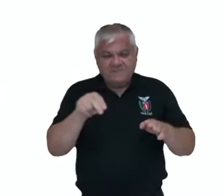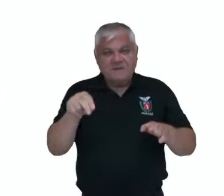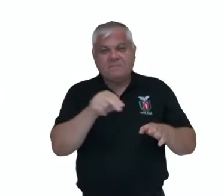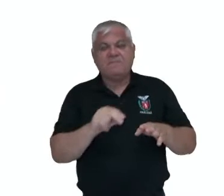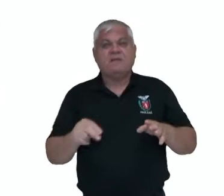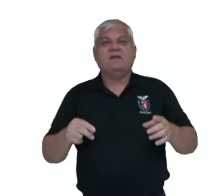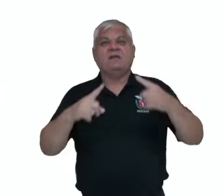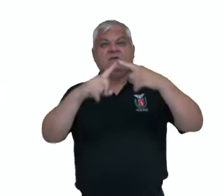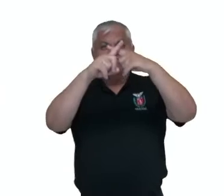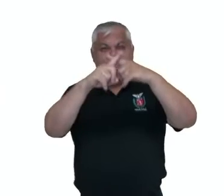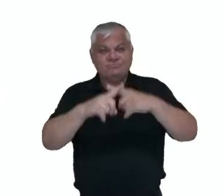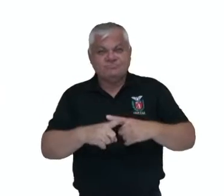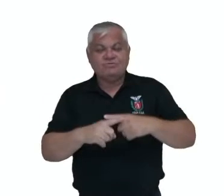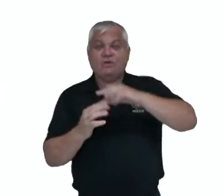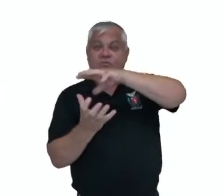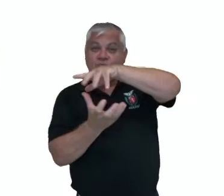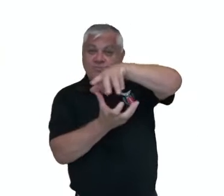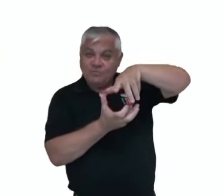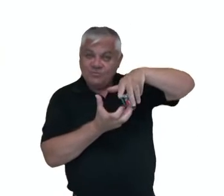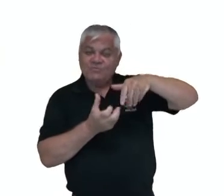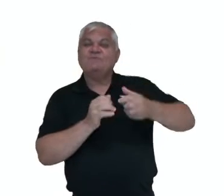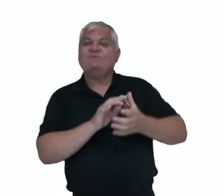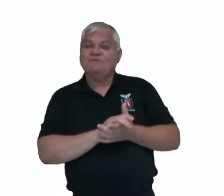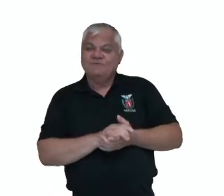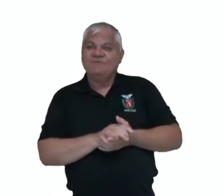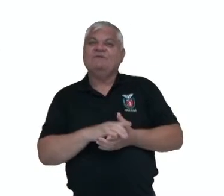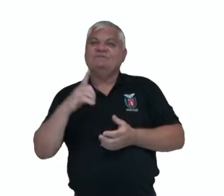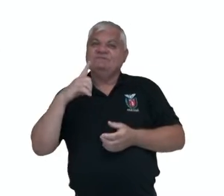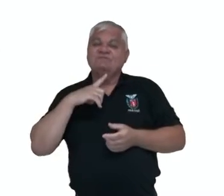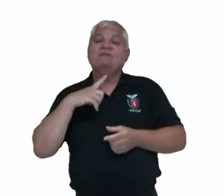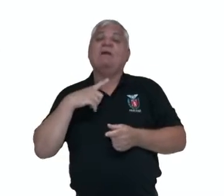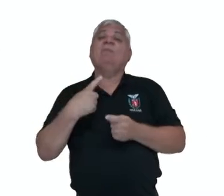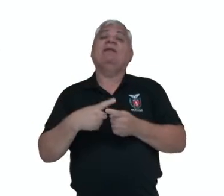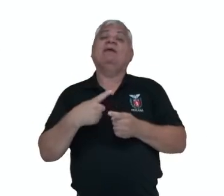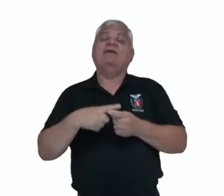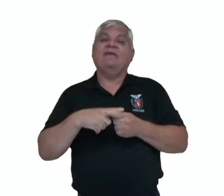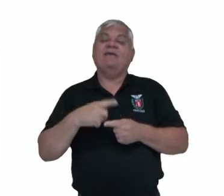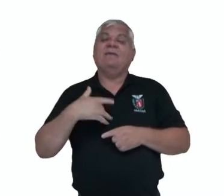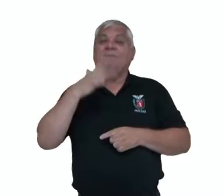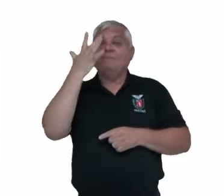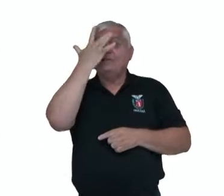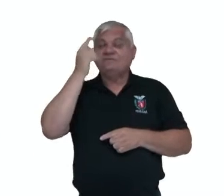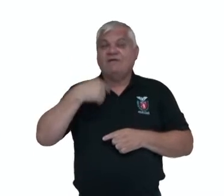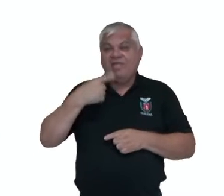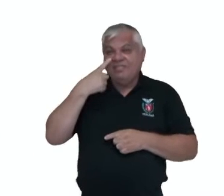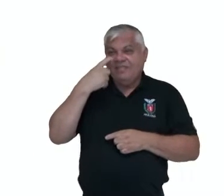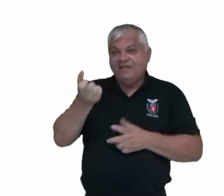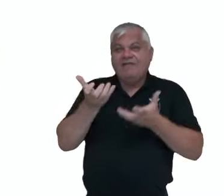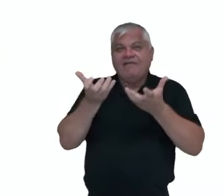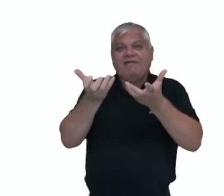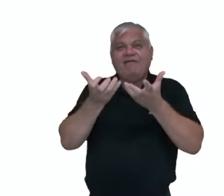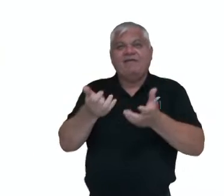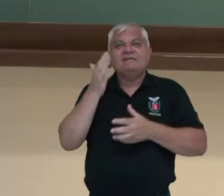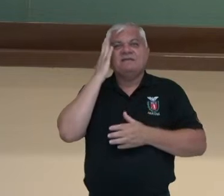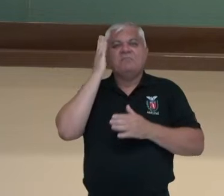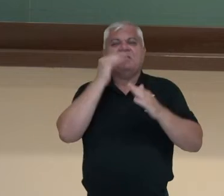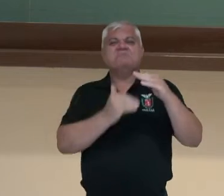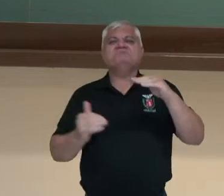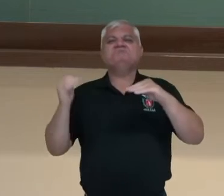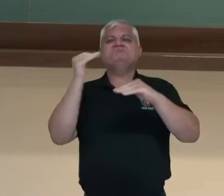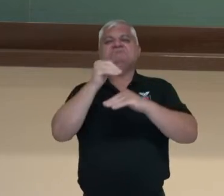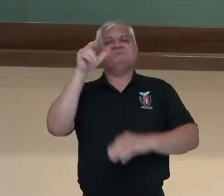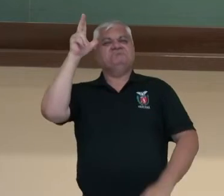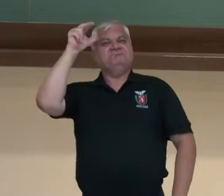campeonatos mundiais de xadrez, nacionais, para as pessoas se interessarem e saberem que eles eram superiores no